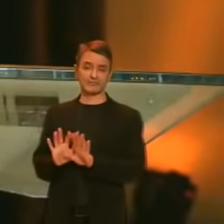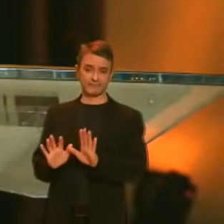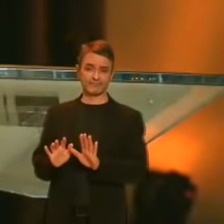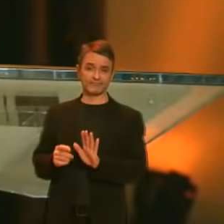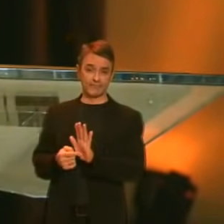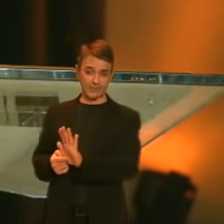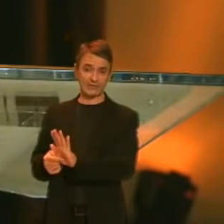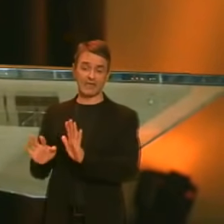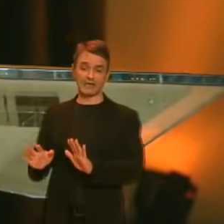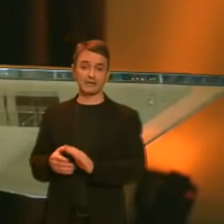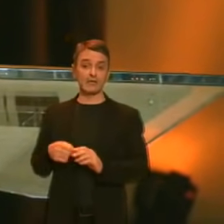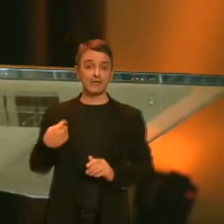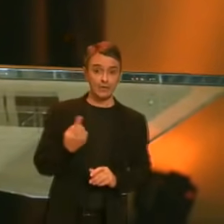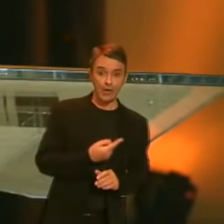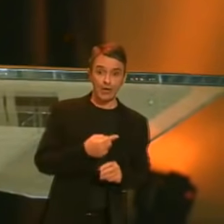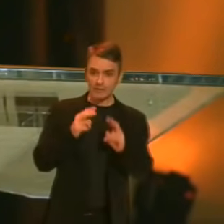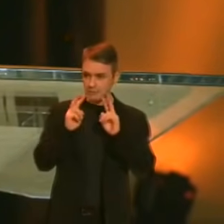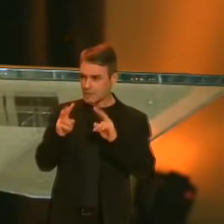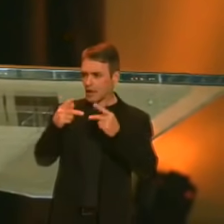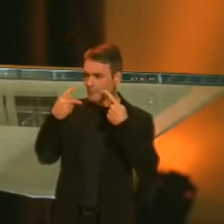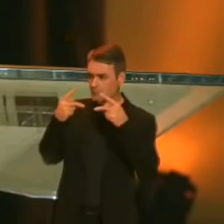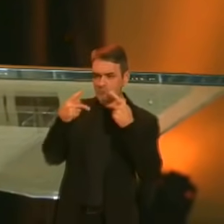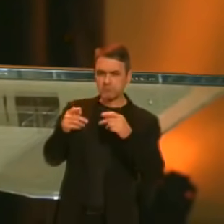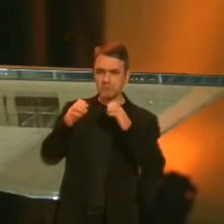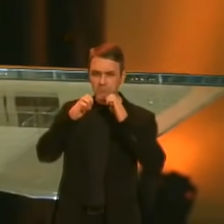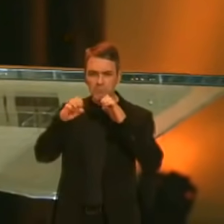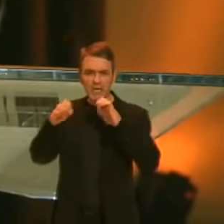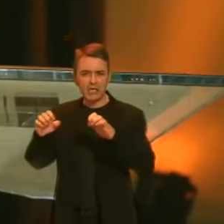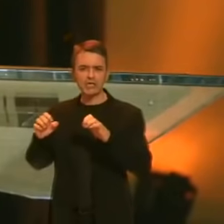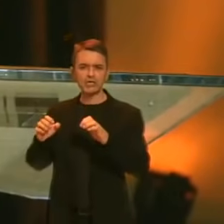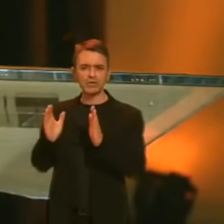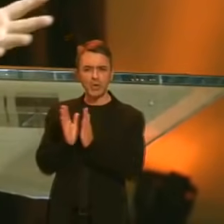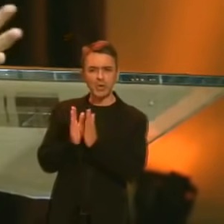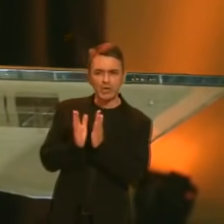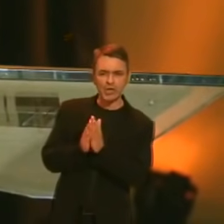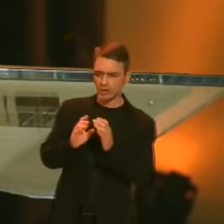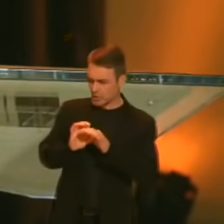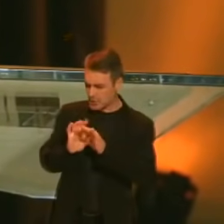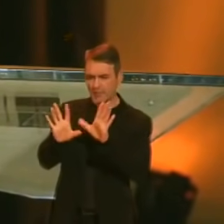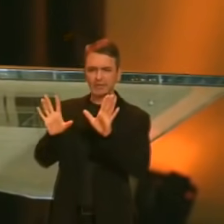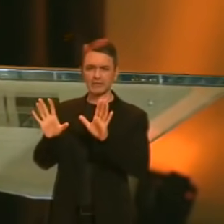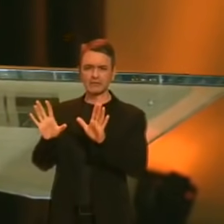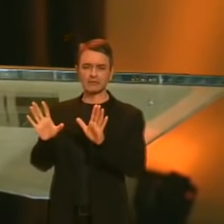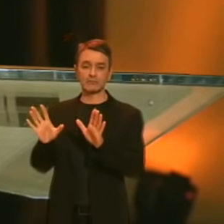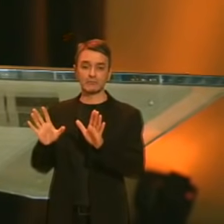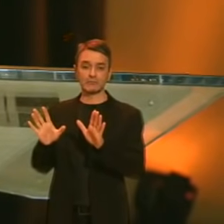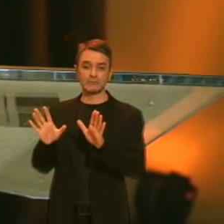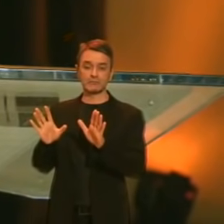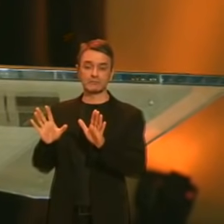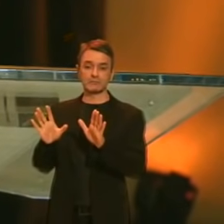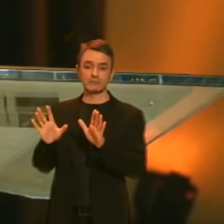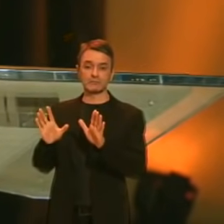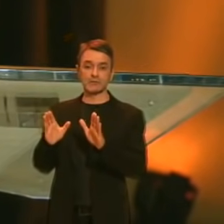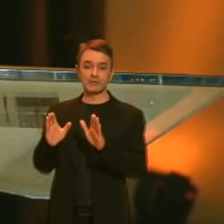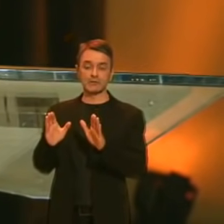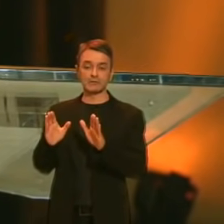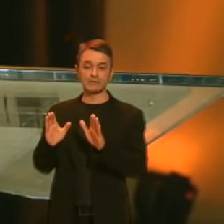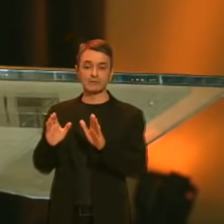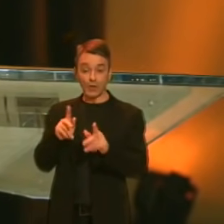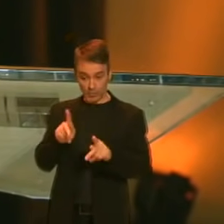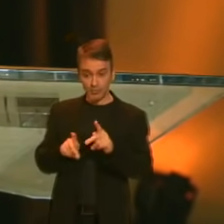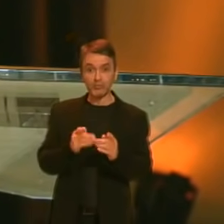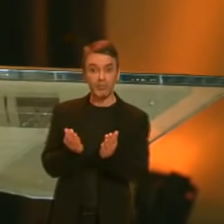atuando, falando, pregando, ensinando a palavra de Deus, orando, libertando. Existem